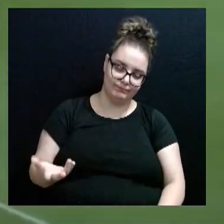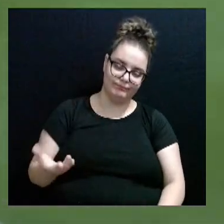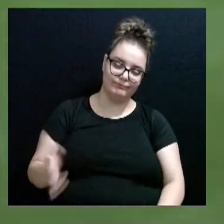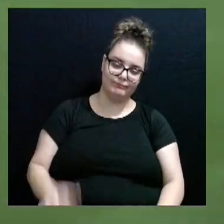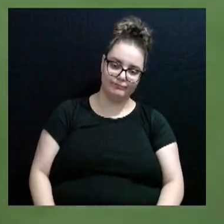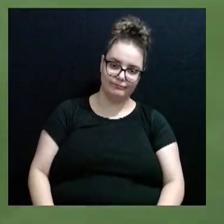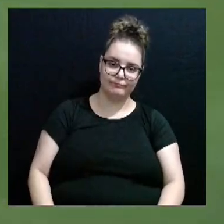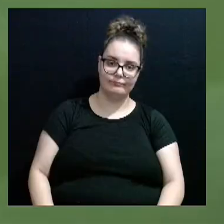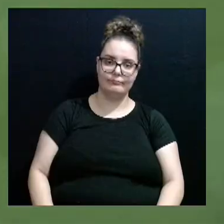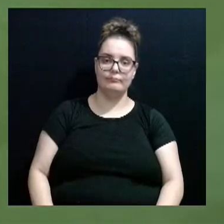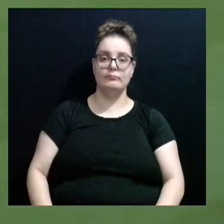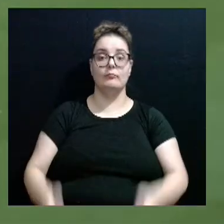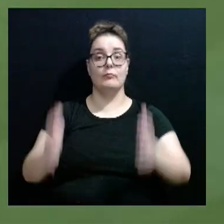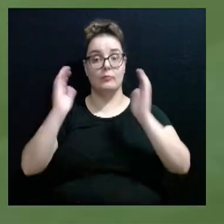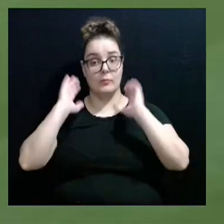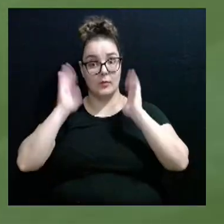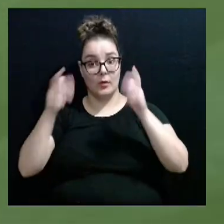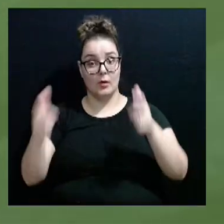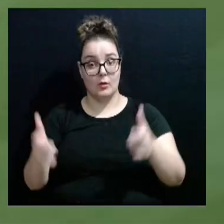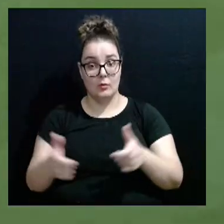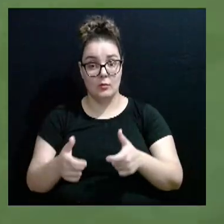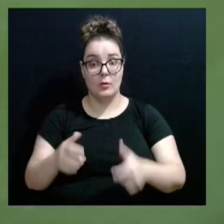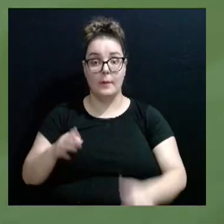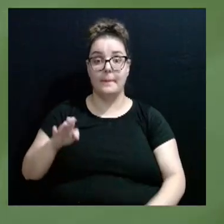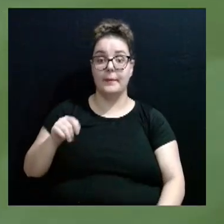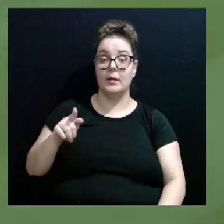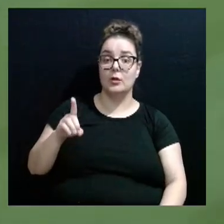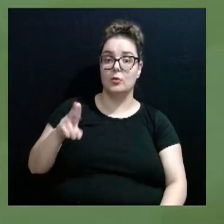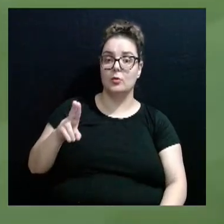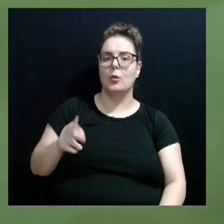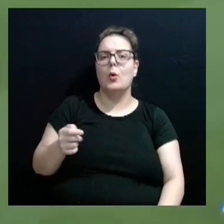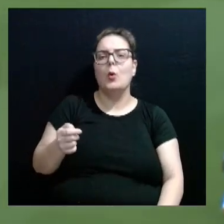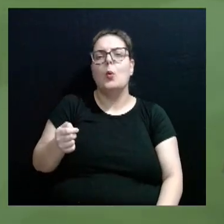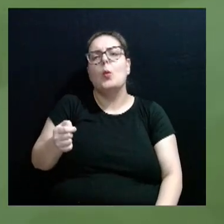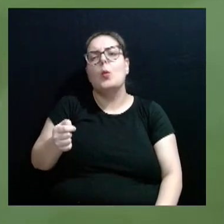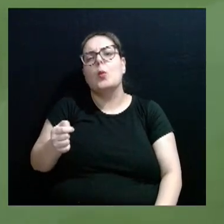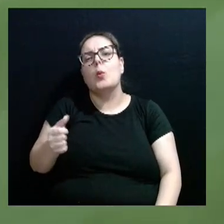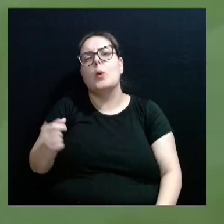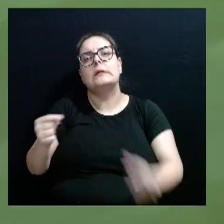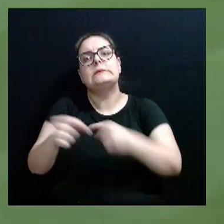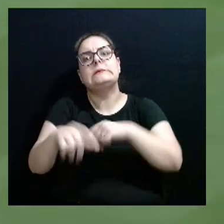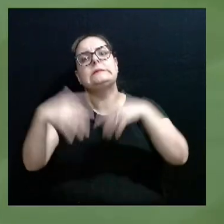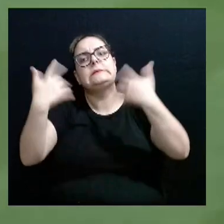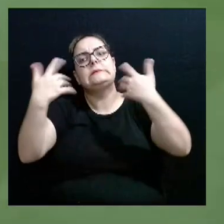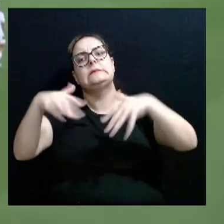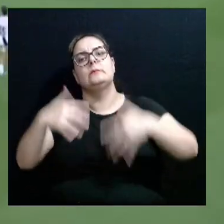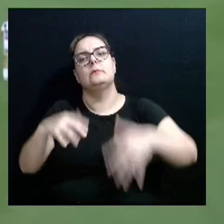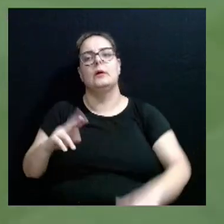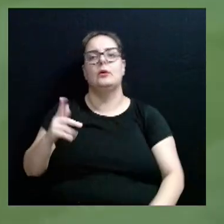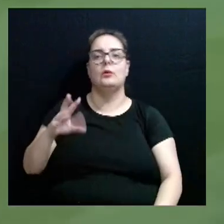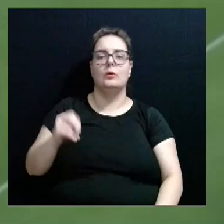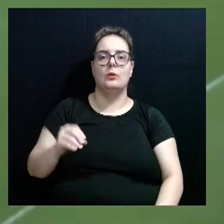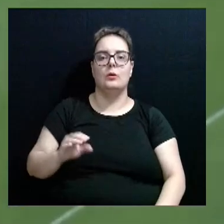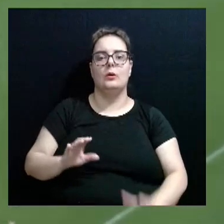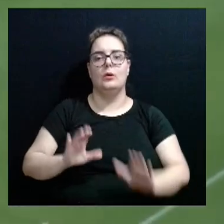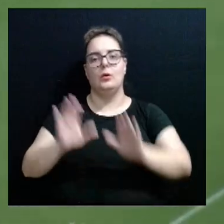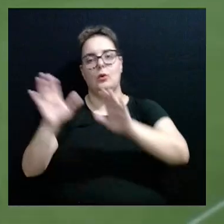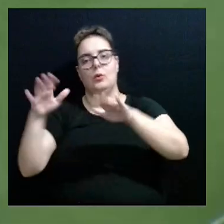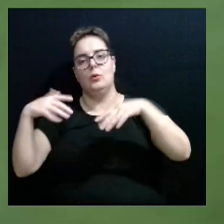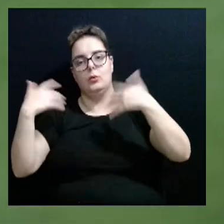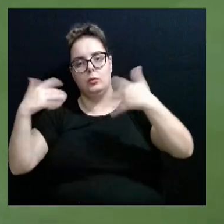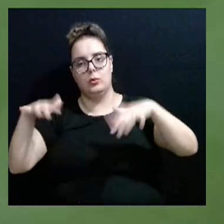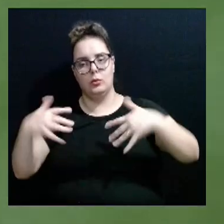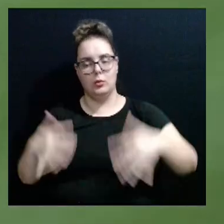de escanteio, Bidu quase fez contra, mas Hugo Souza fez esta defesaça. Veio